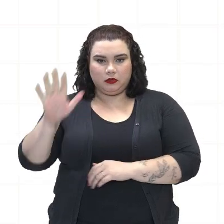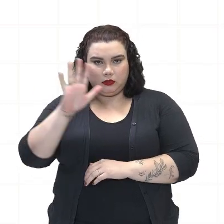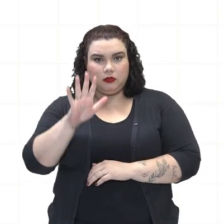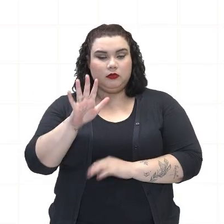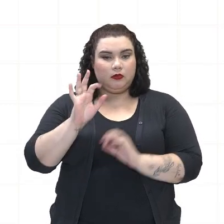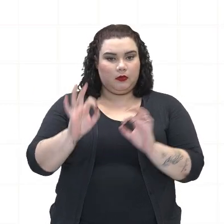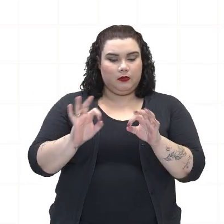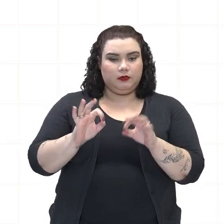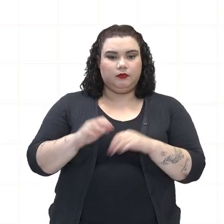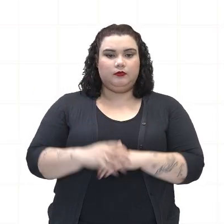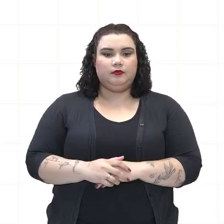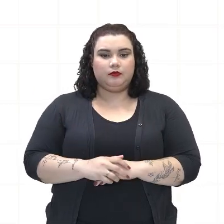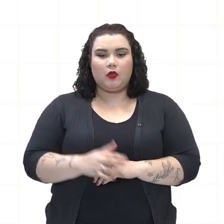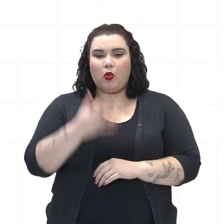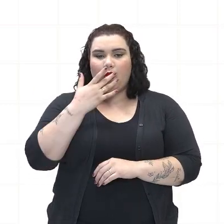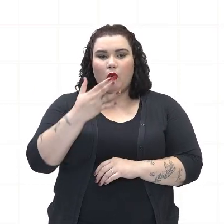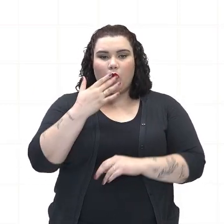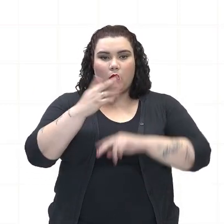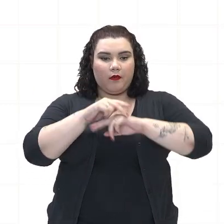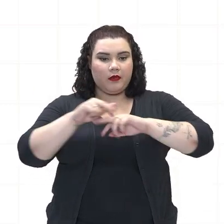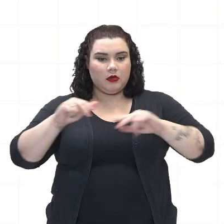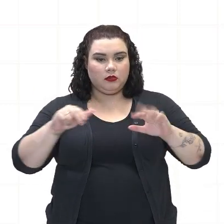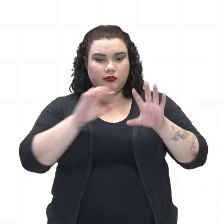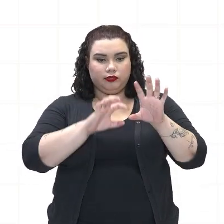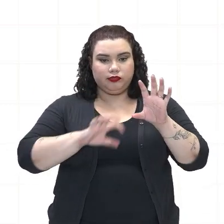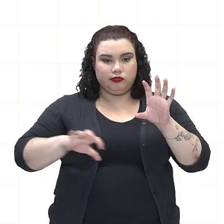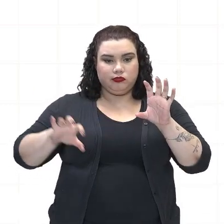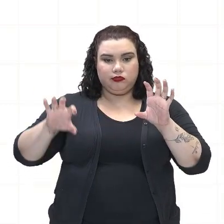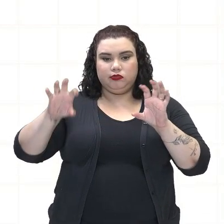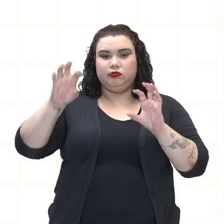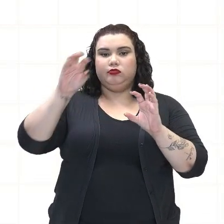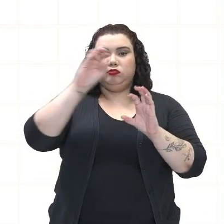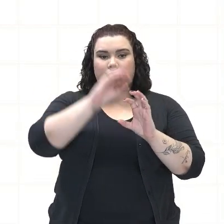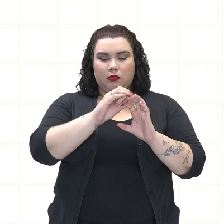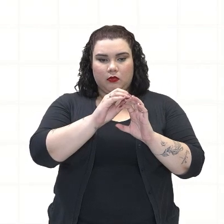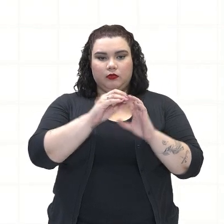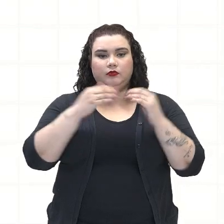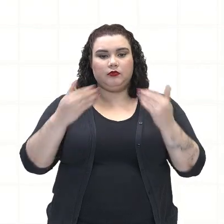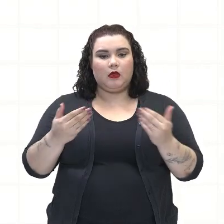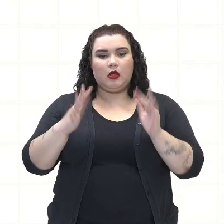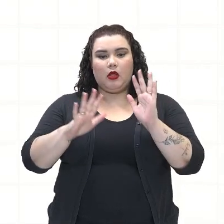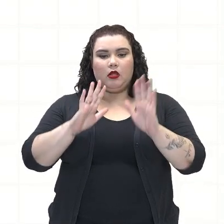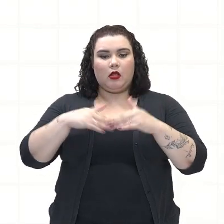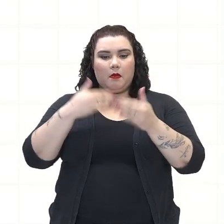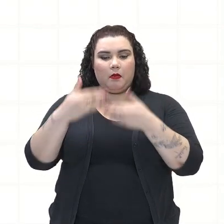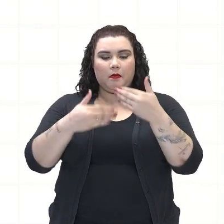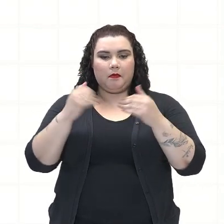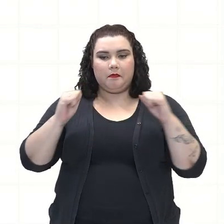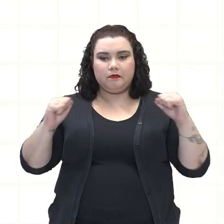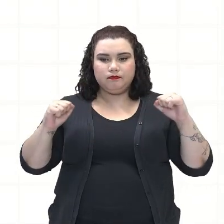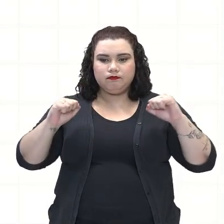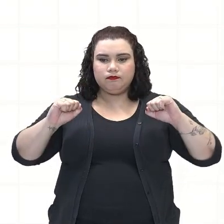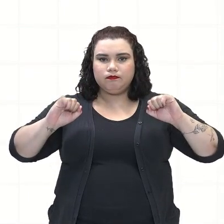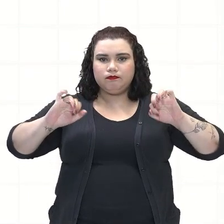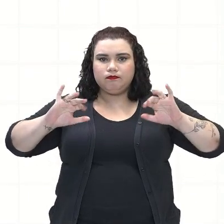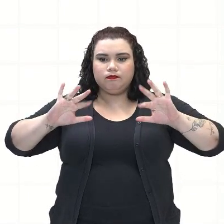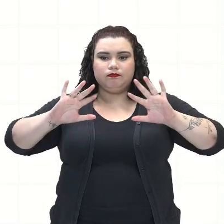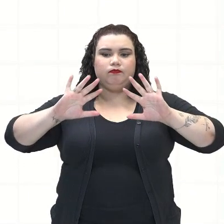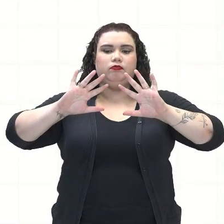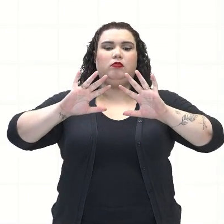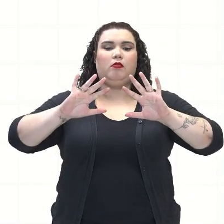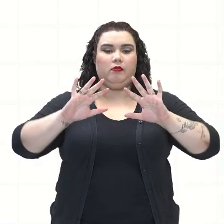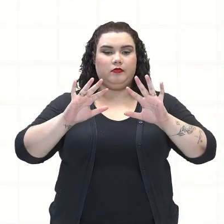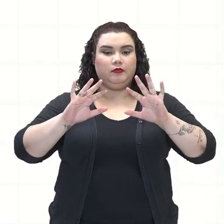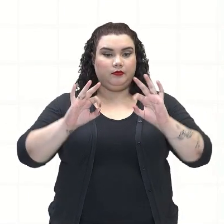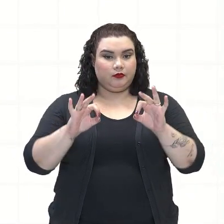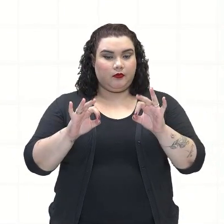da Europa, aquelas feitorias que a gente falou. Então essa área ao redor, né? Foi sendo cada vez mais ocupada, né? Mas a gente